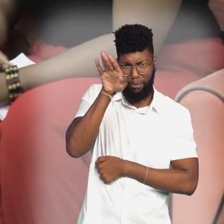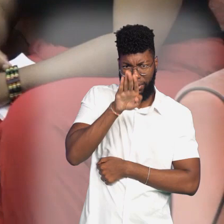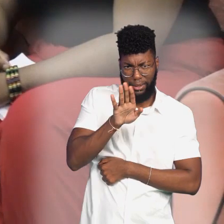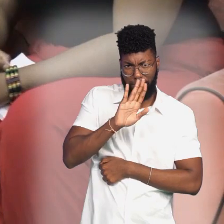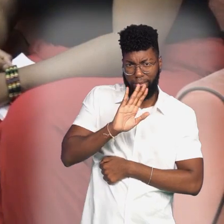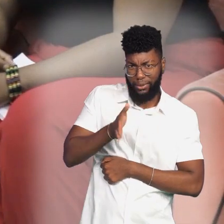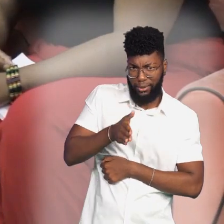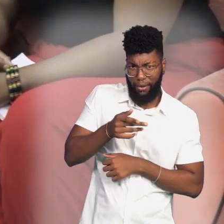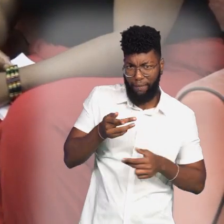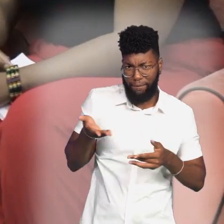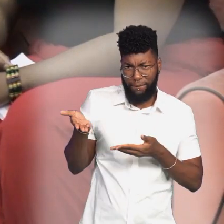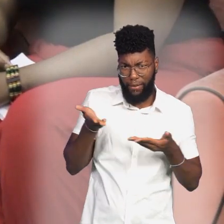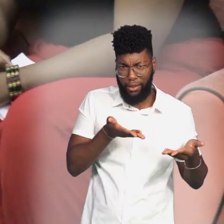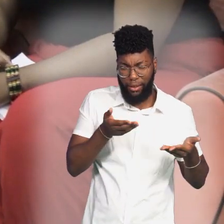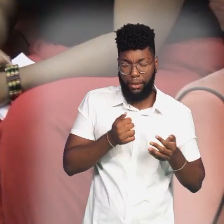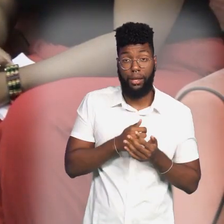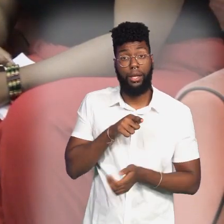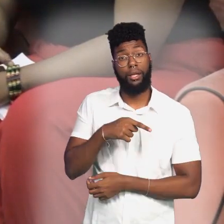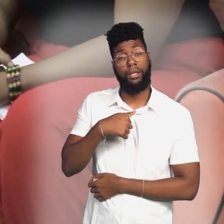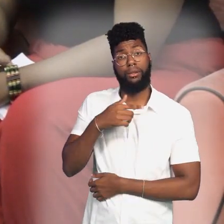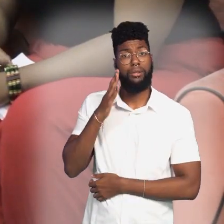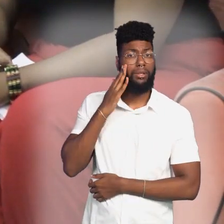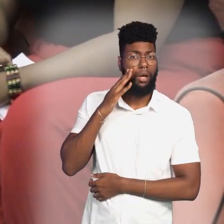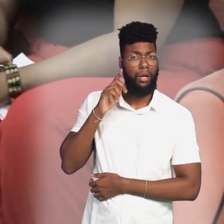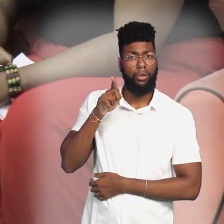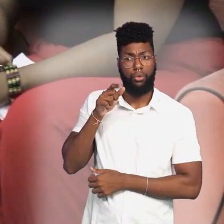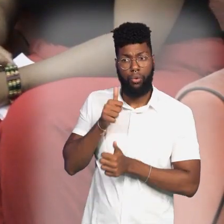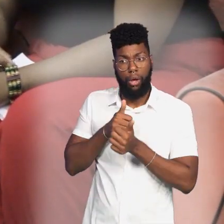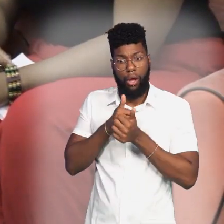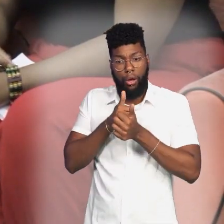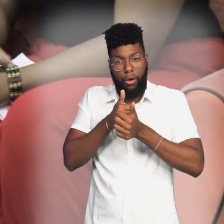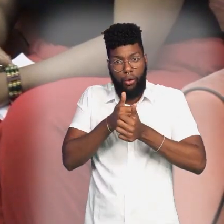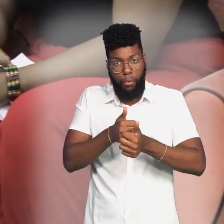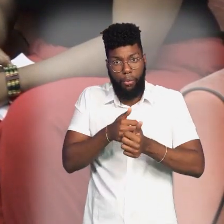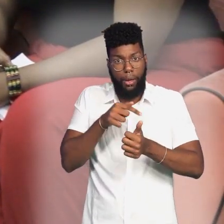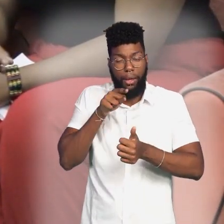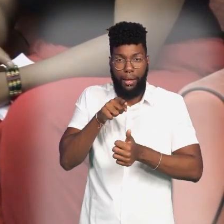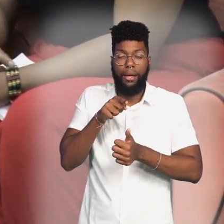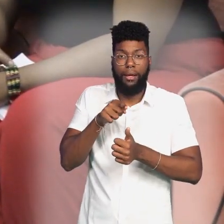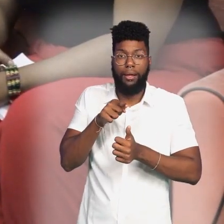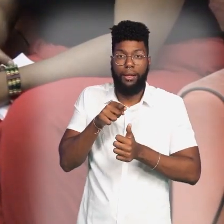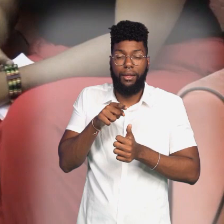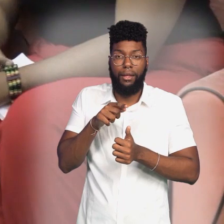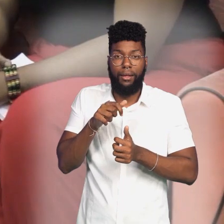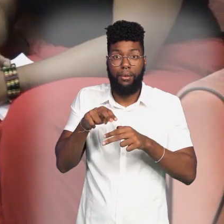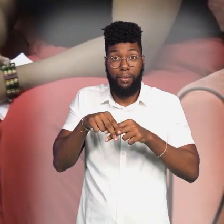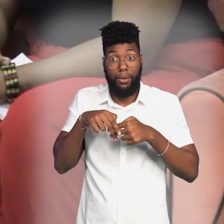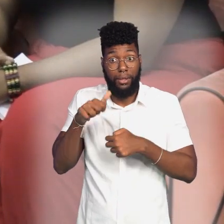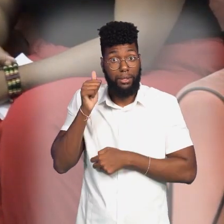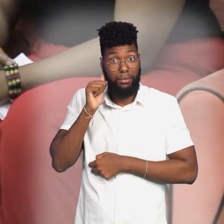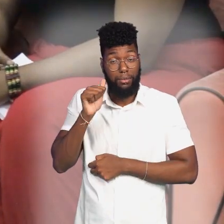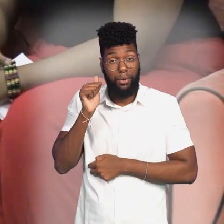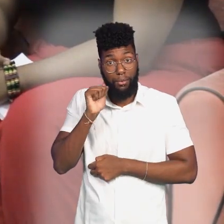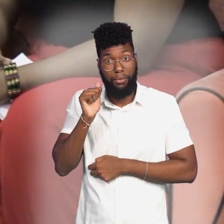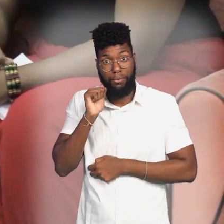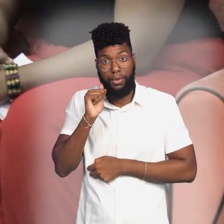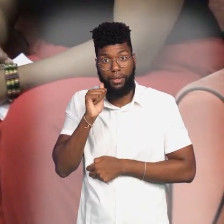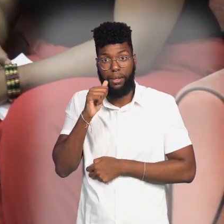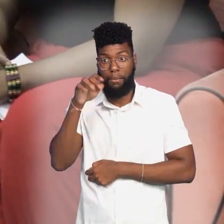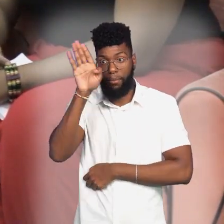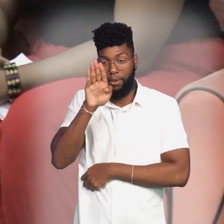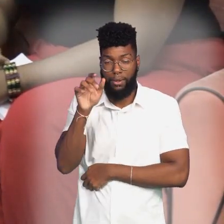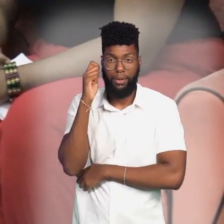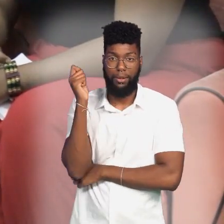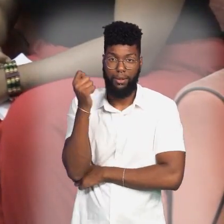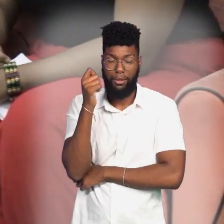Eu sei que tu, né, eu acompanhei isso, né? Tu é pai de uma menina brasileira, gaúcha. Hoje